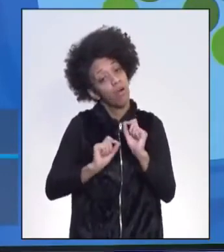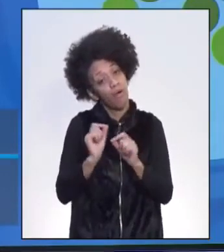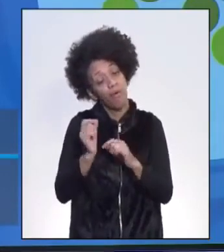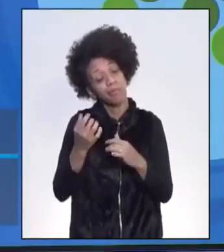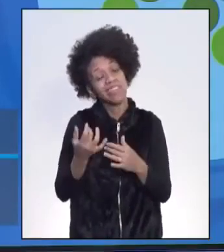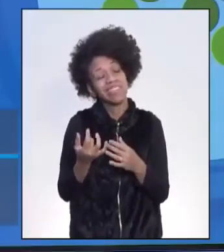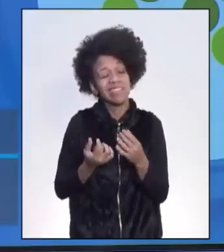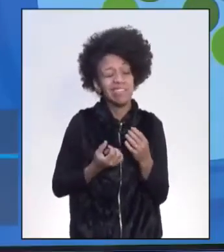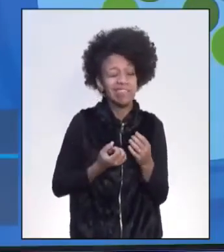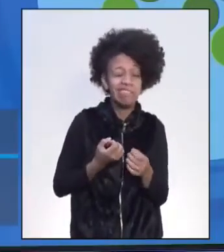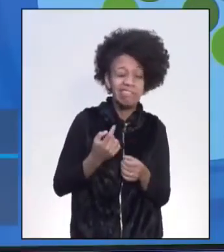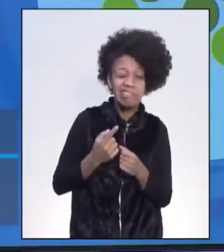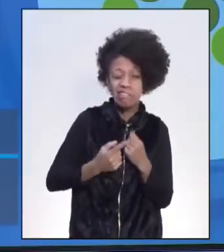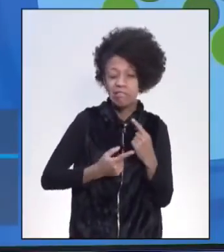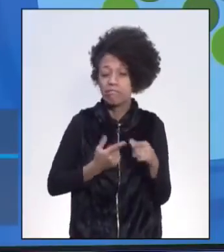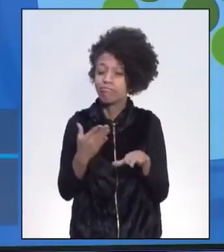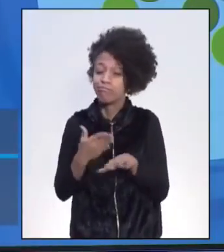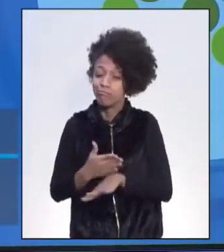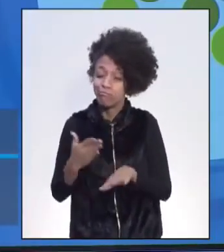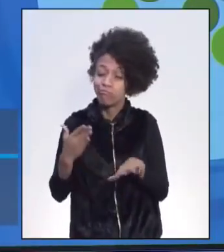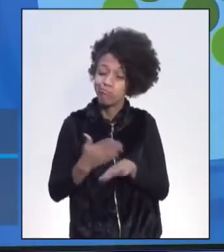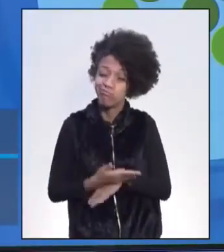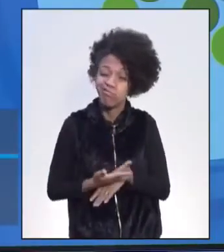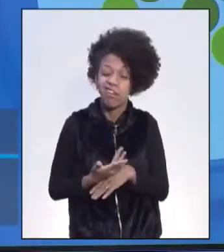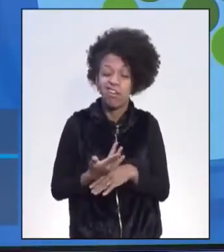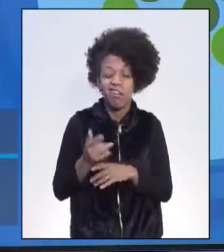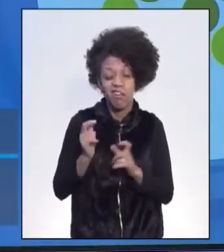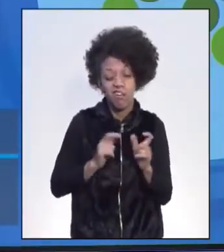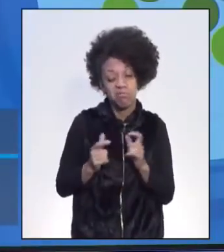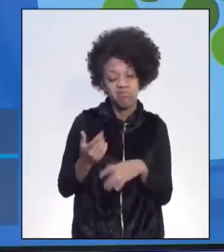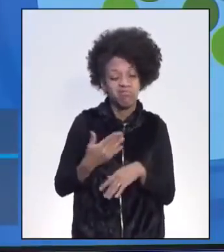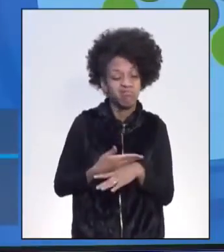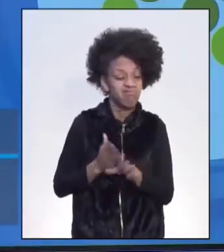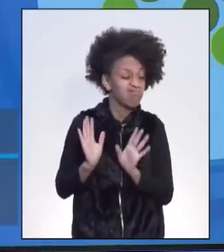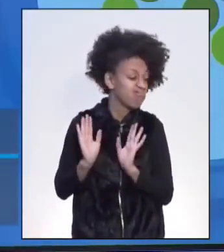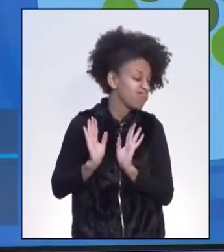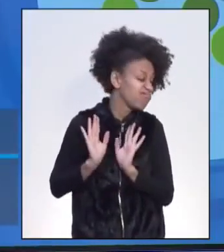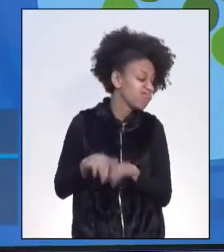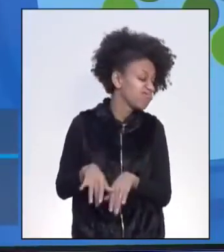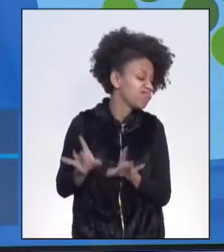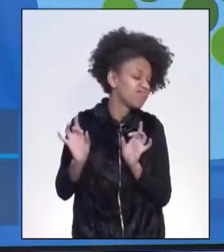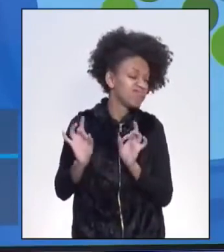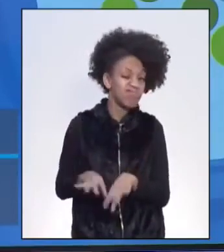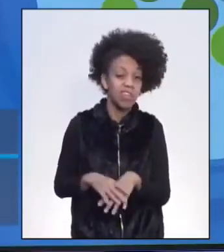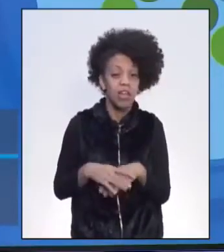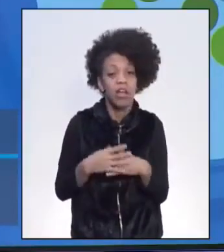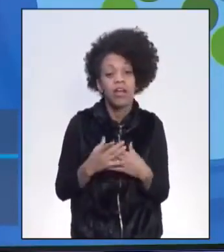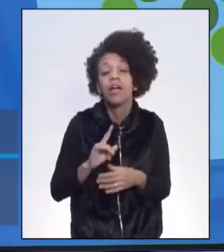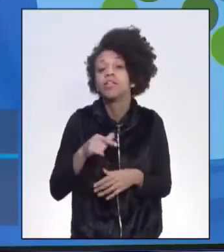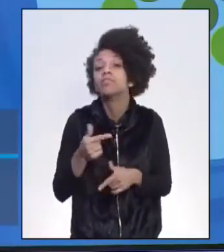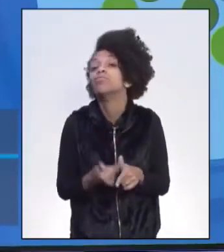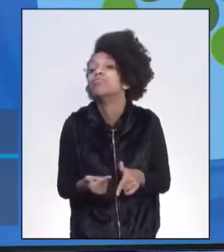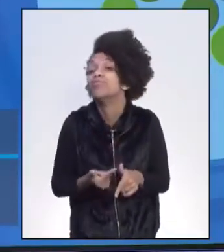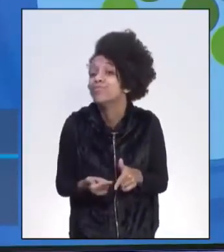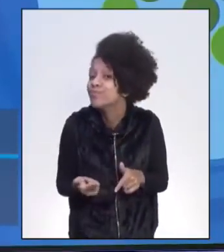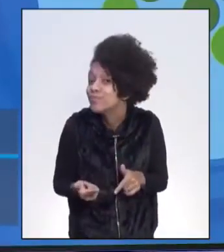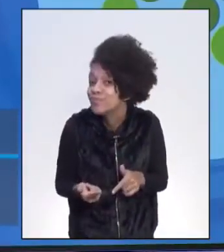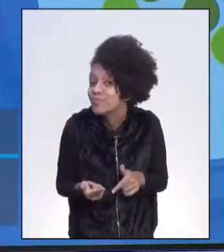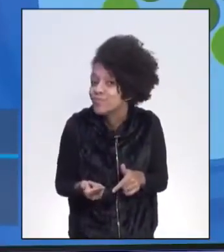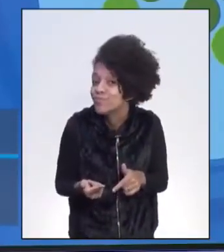teve algumas participações assim que a gente viu que as pessoas não estavam nem um pouco interessadas, tal. E aí depois qual é o problema? Às vezes a